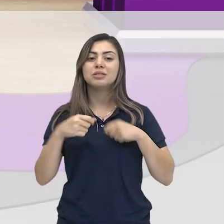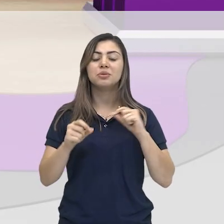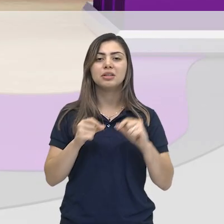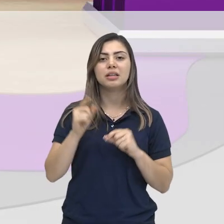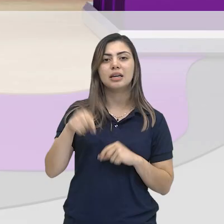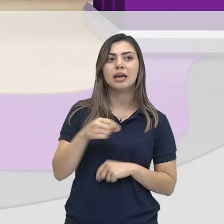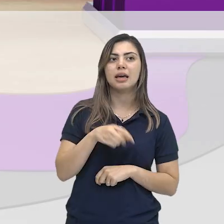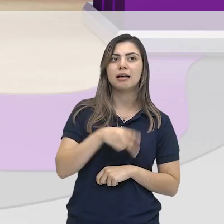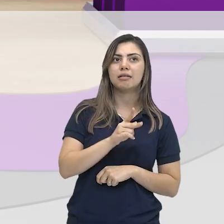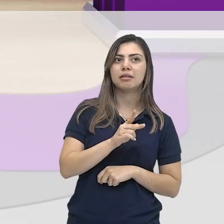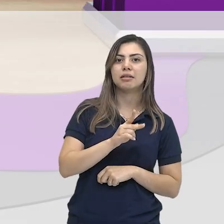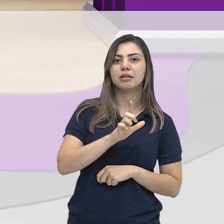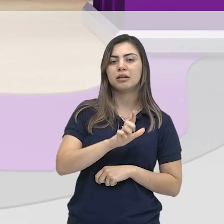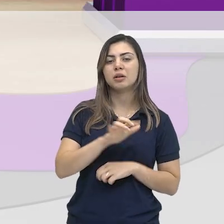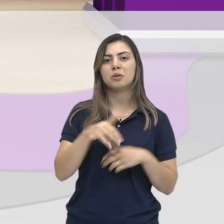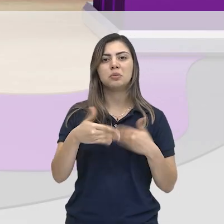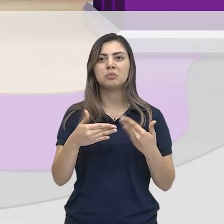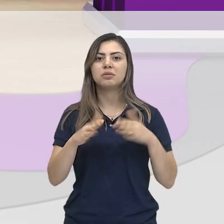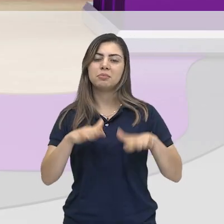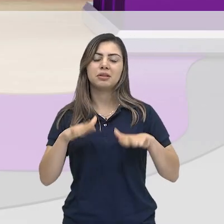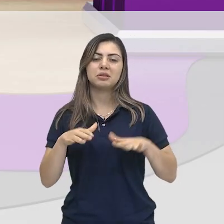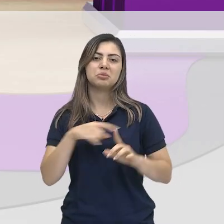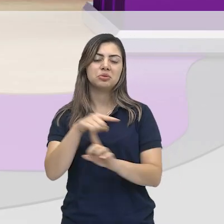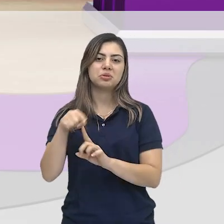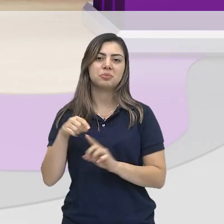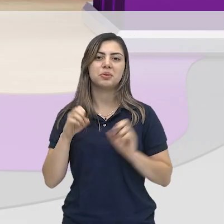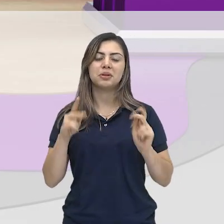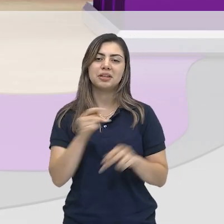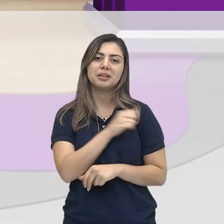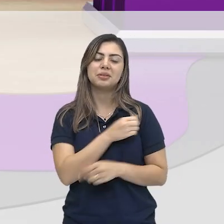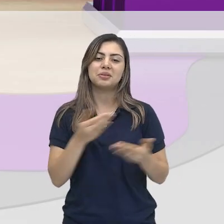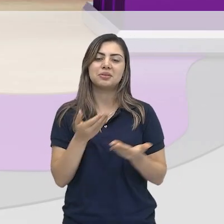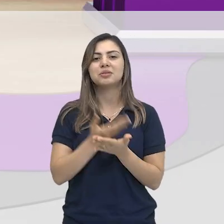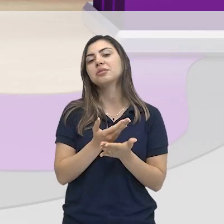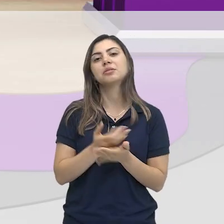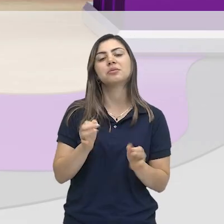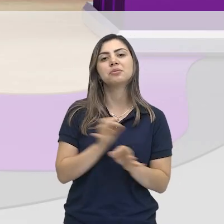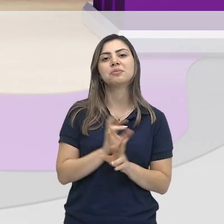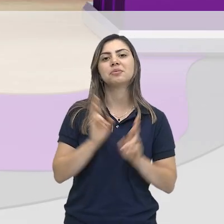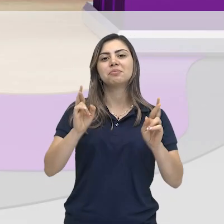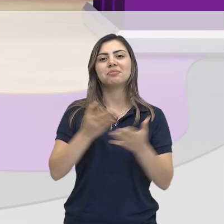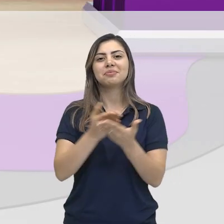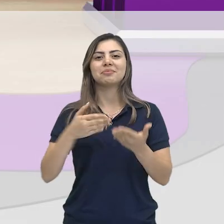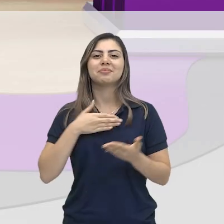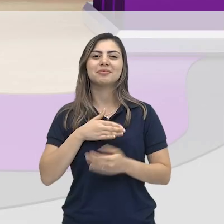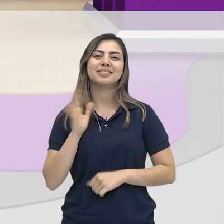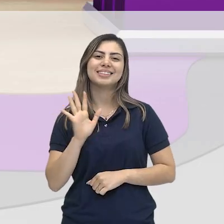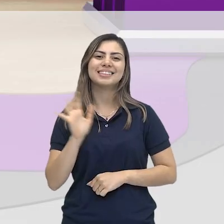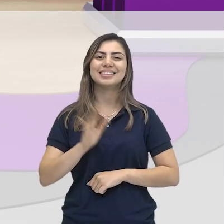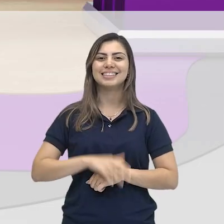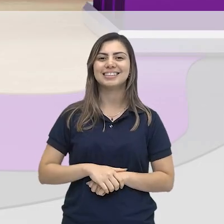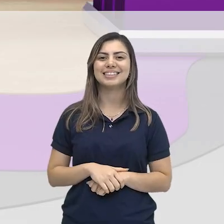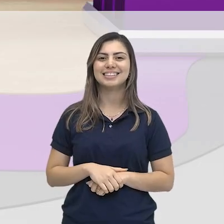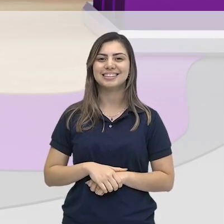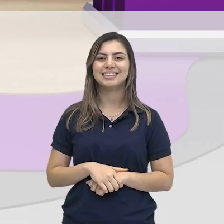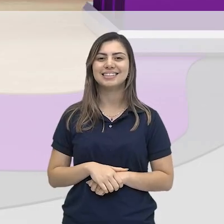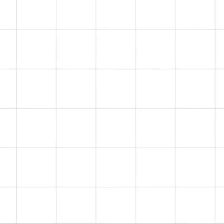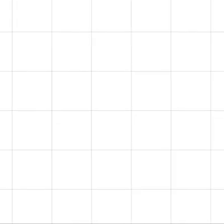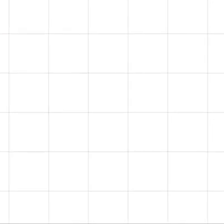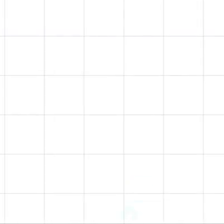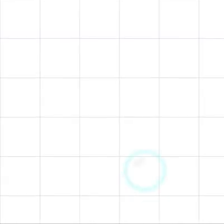quilo, ou tonelada, e por aí vai, beleza? Pessoal, essa foi a nossa aula de hoje, espero que vocês tenham gostado e até a próxima.